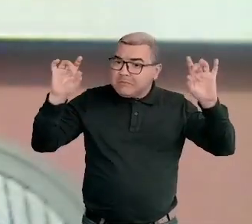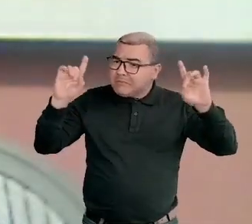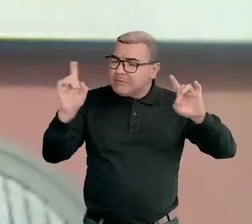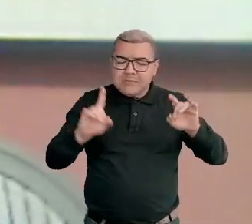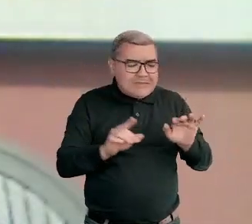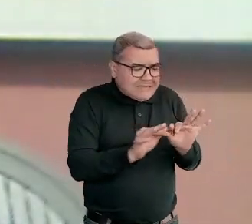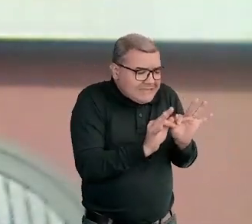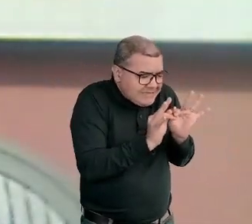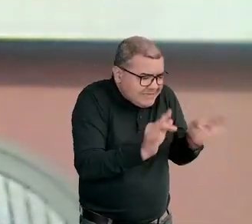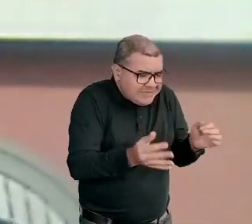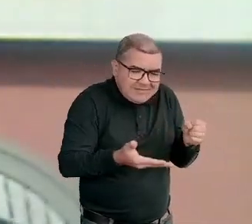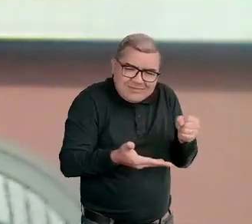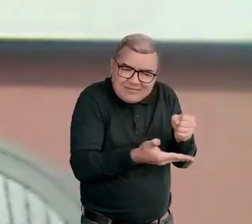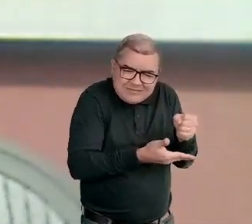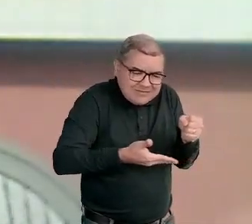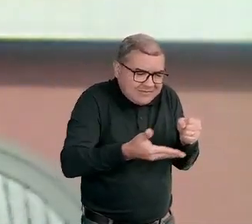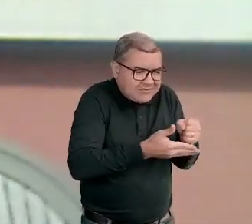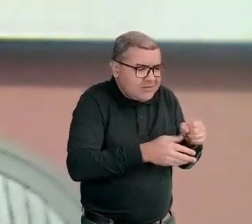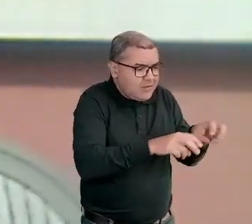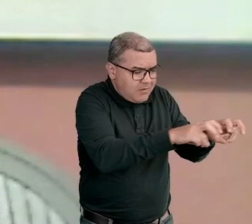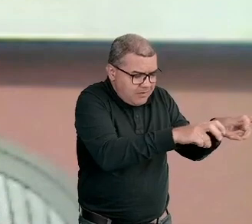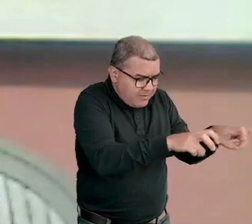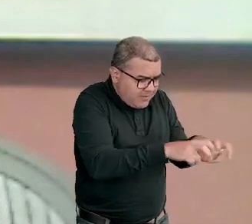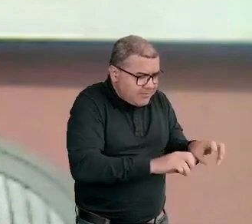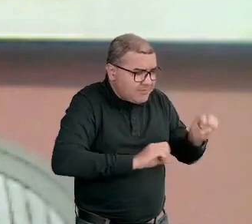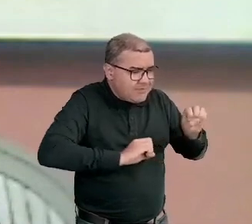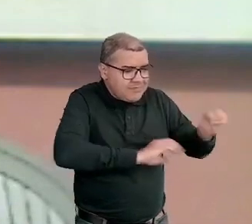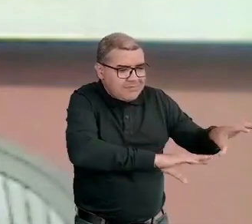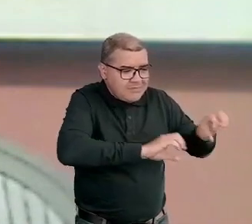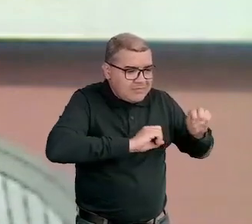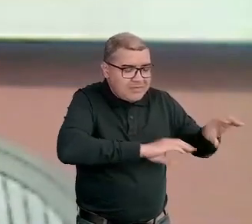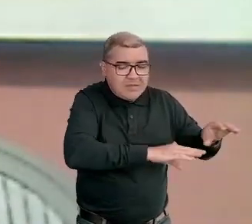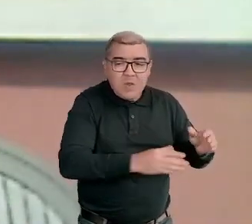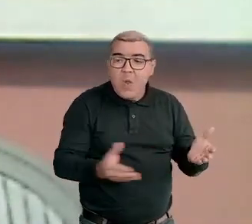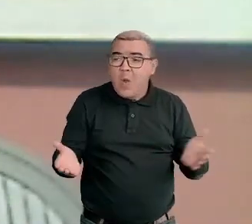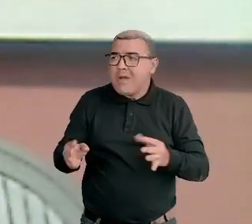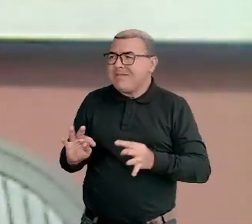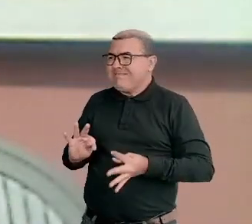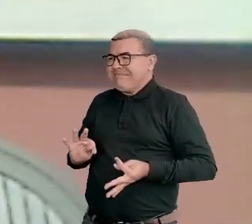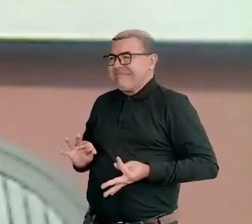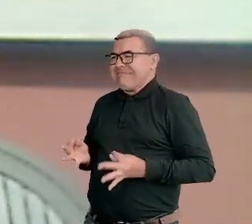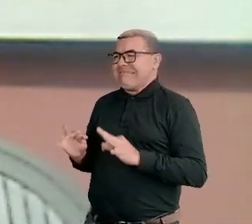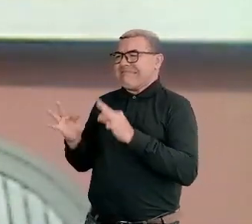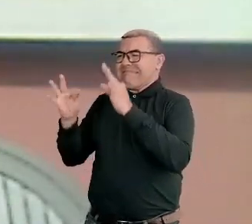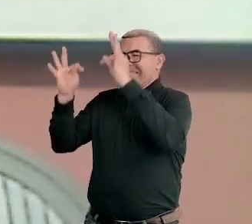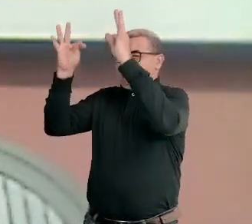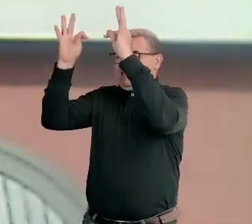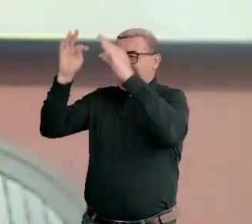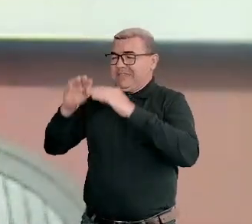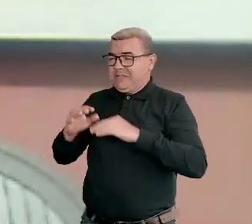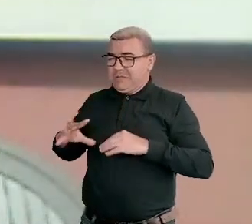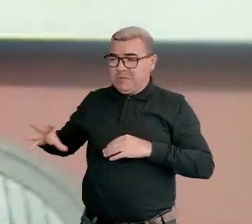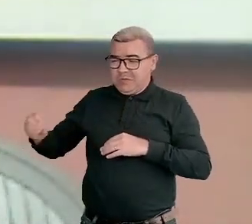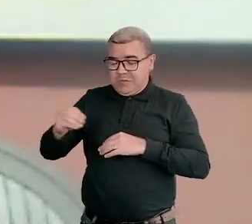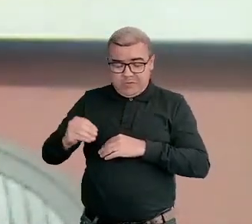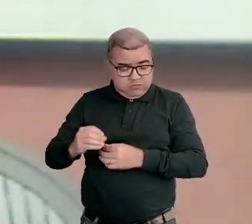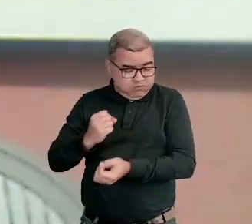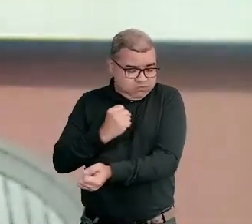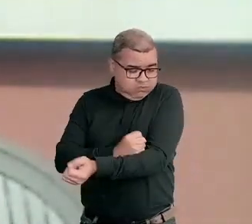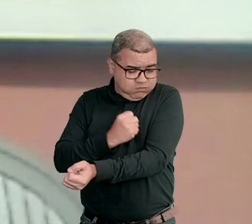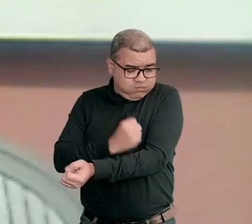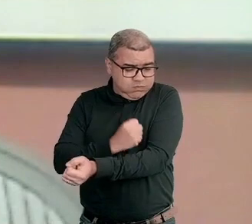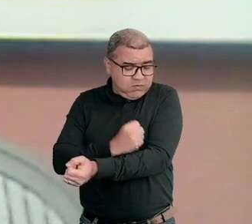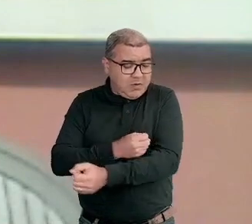Imagina o que era a vida frente à tecnologia tóxica, muitas vezes, que nós vivemos no século XXI, no